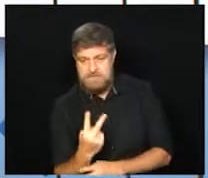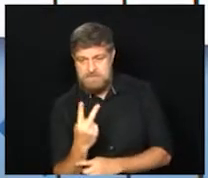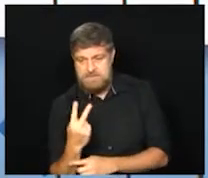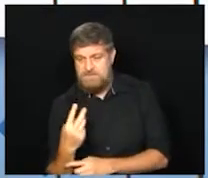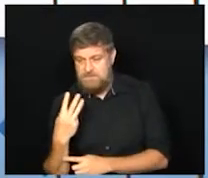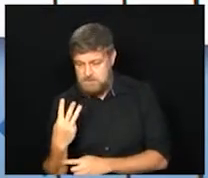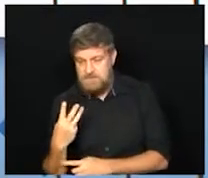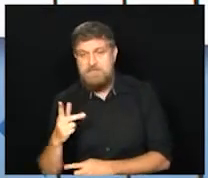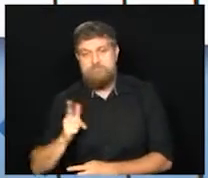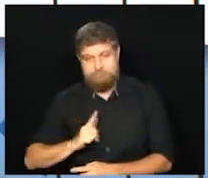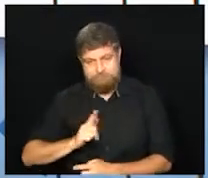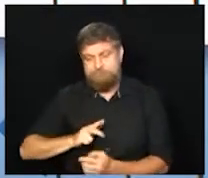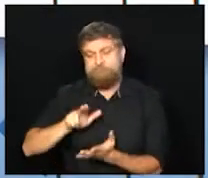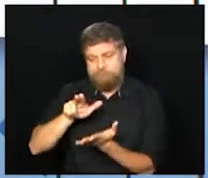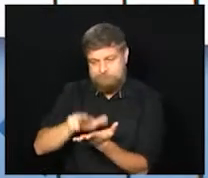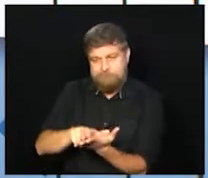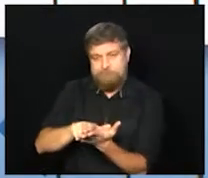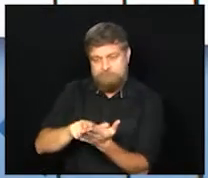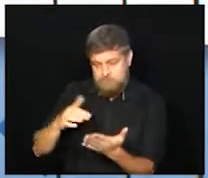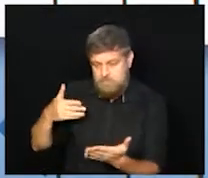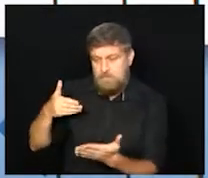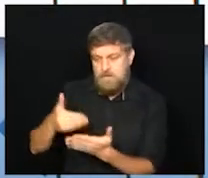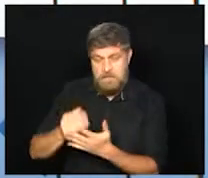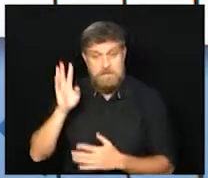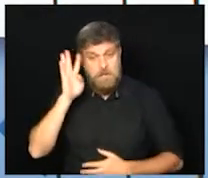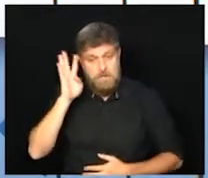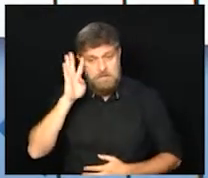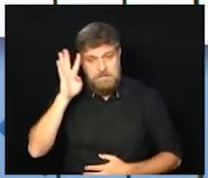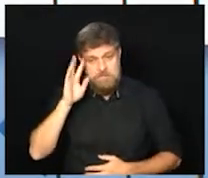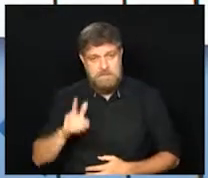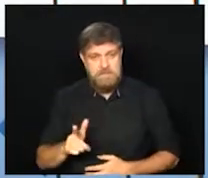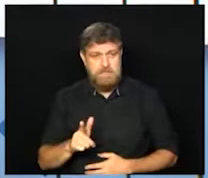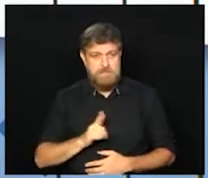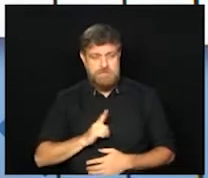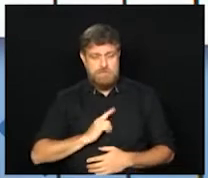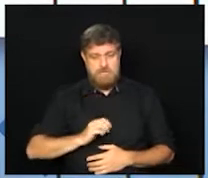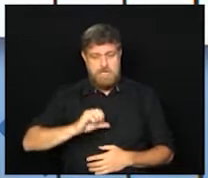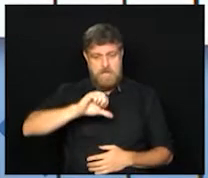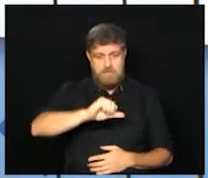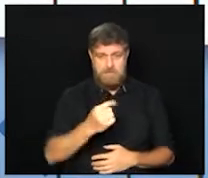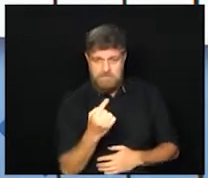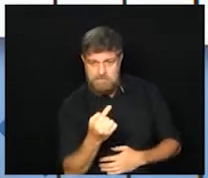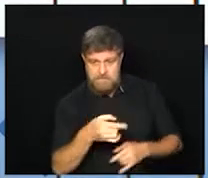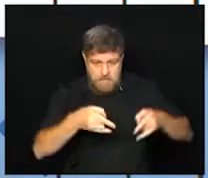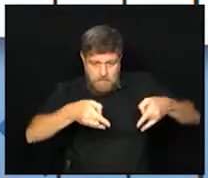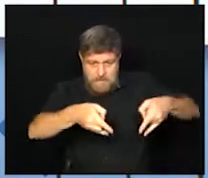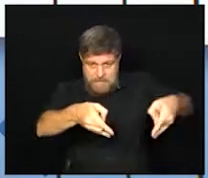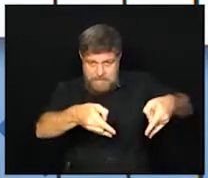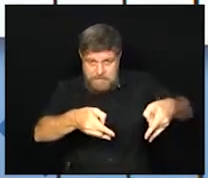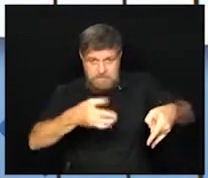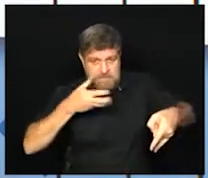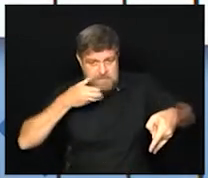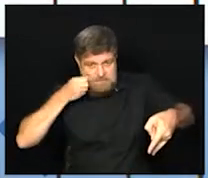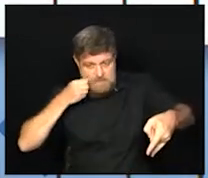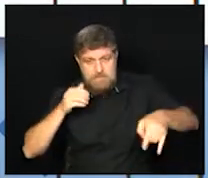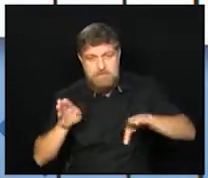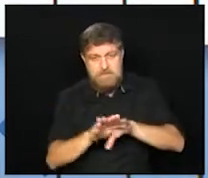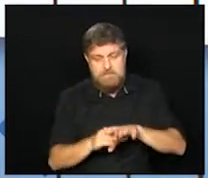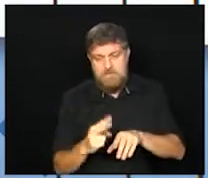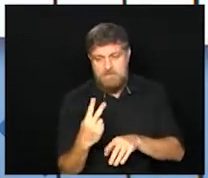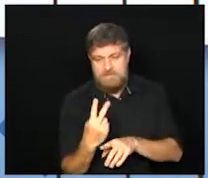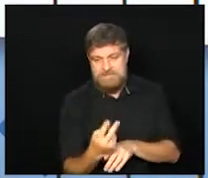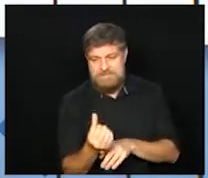223 estavam ocupados até esta quarta-feira. Haviam 91 leitos livres e